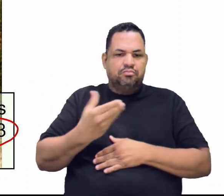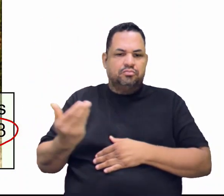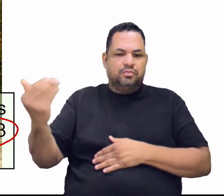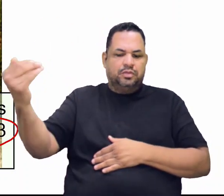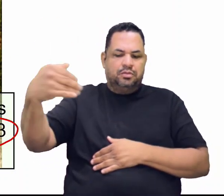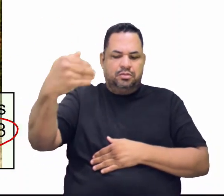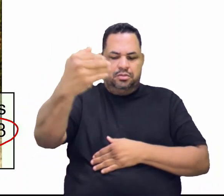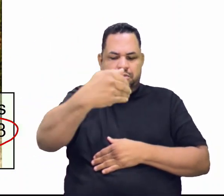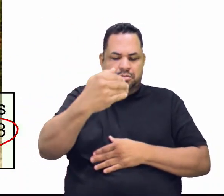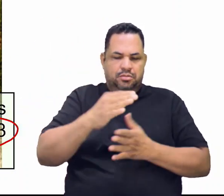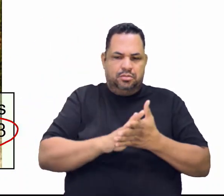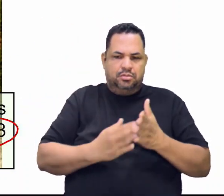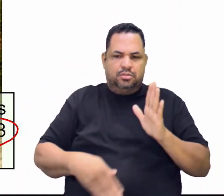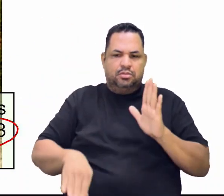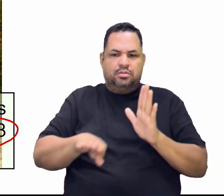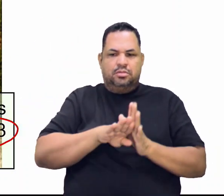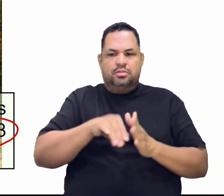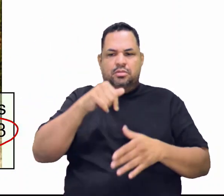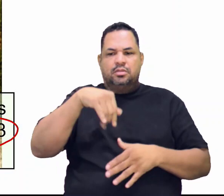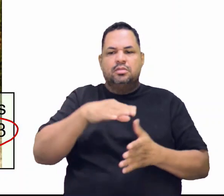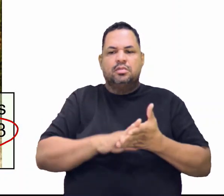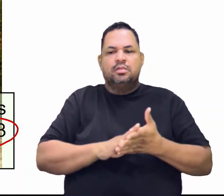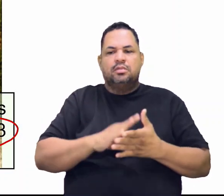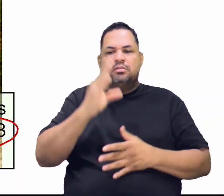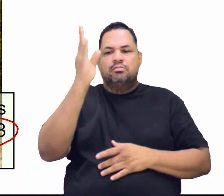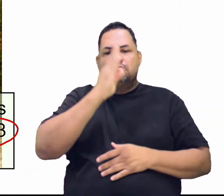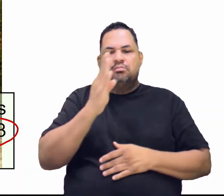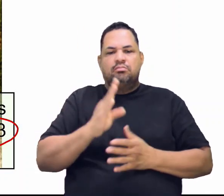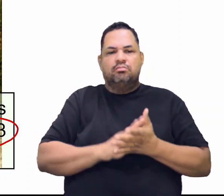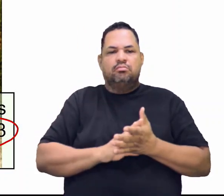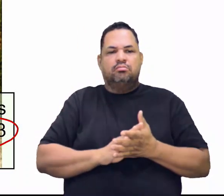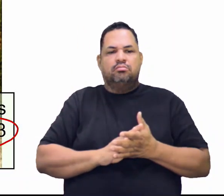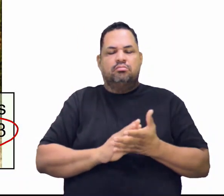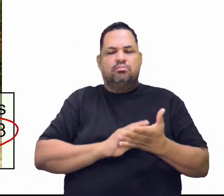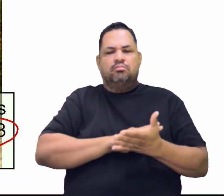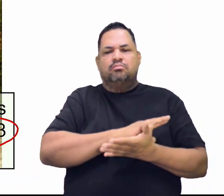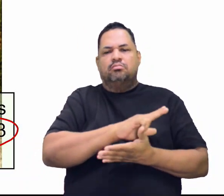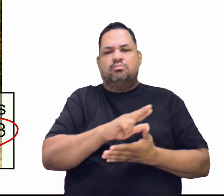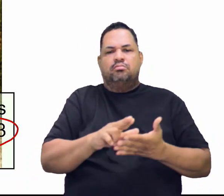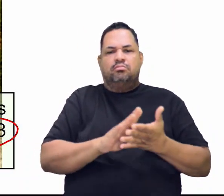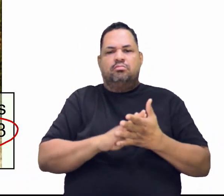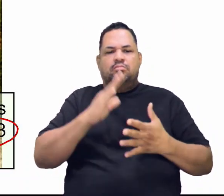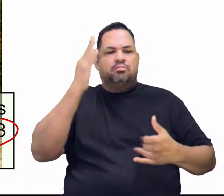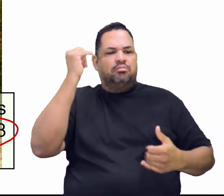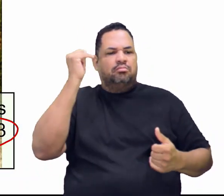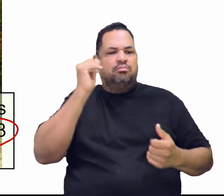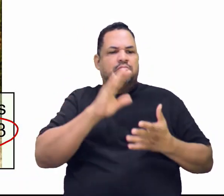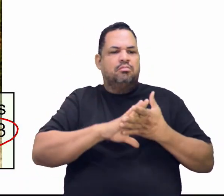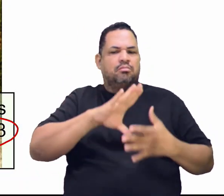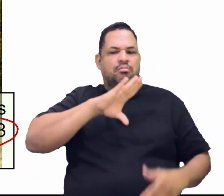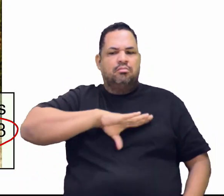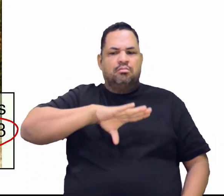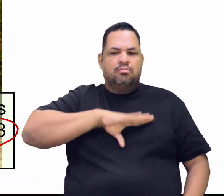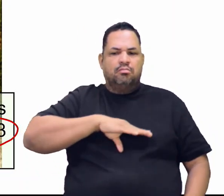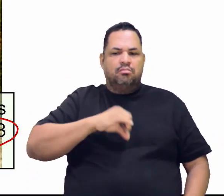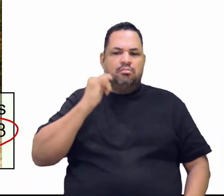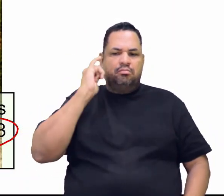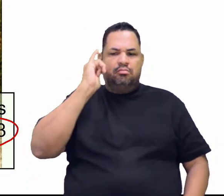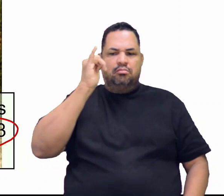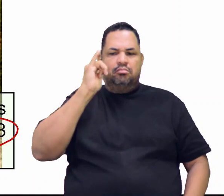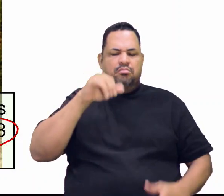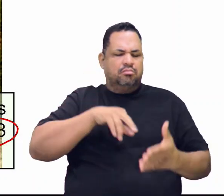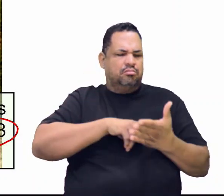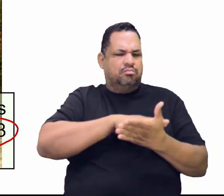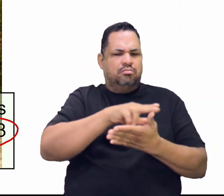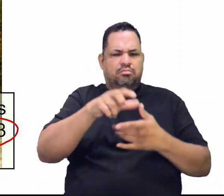trabalhadores de gregos, hindus, espanhóis, portugueses,